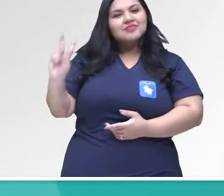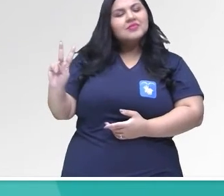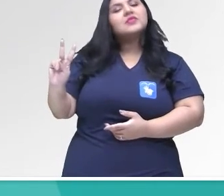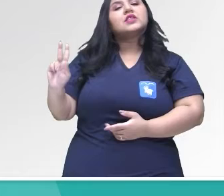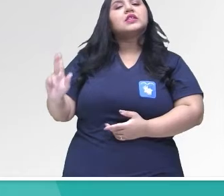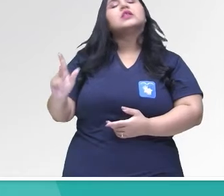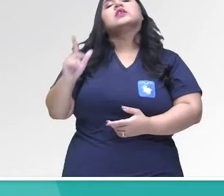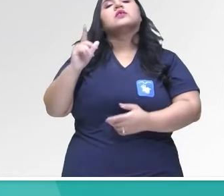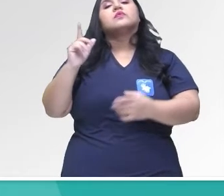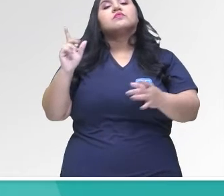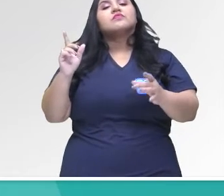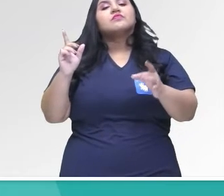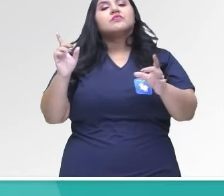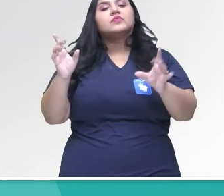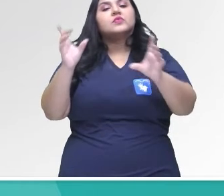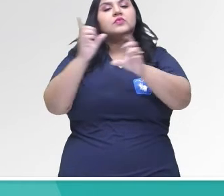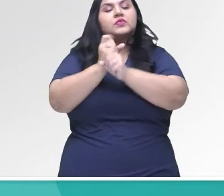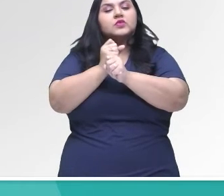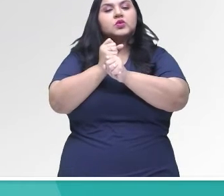anos. Continuando,